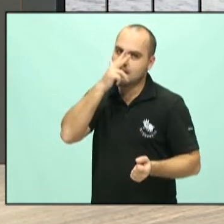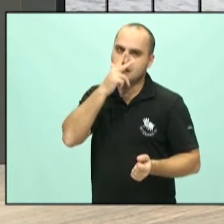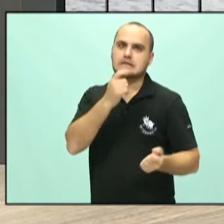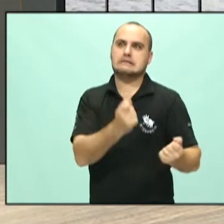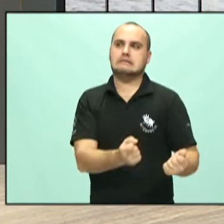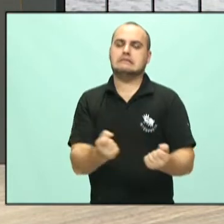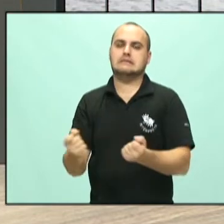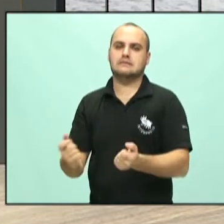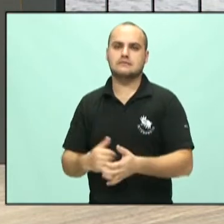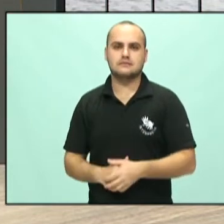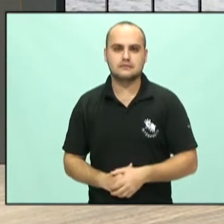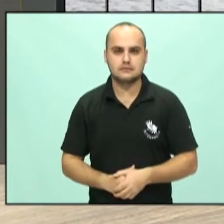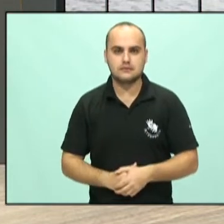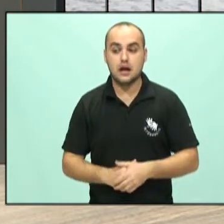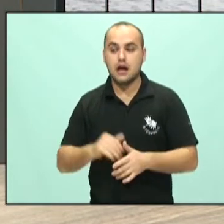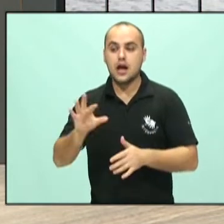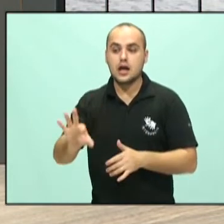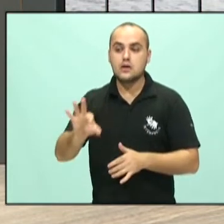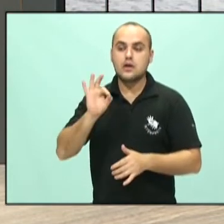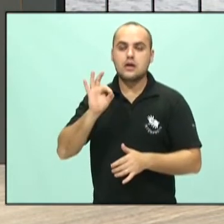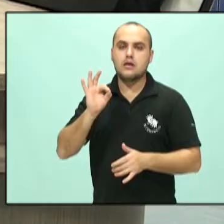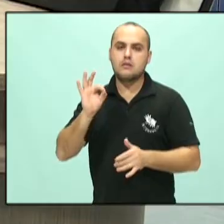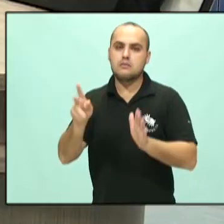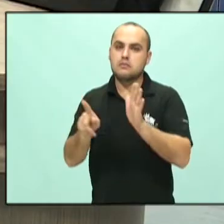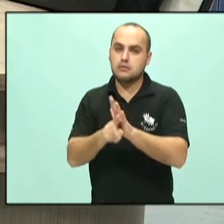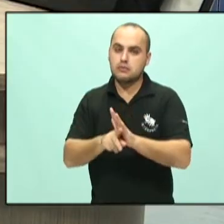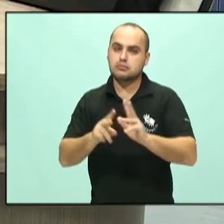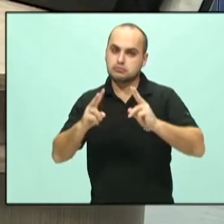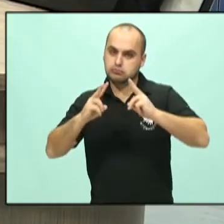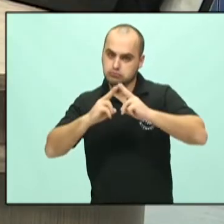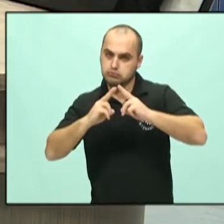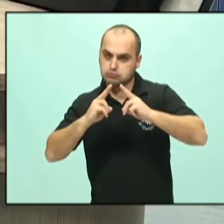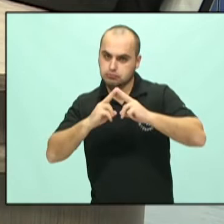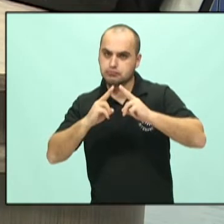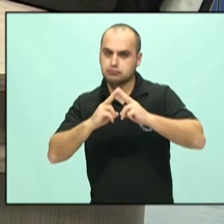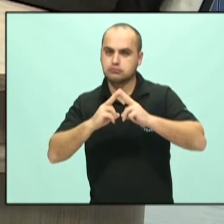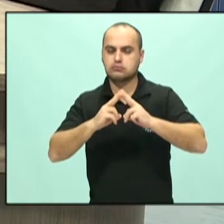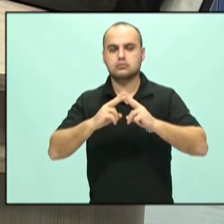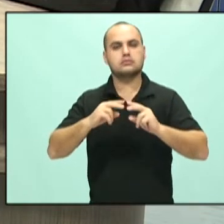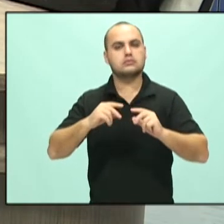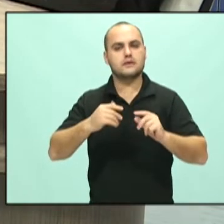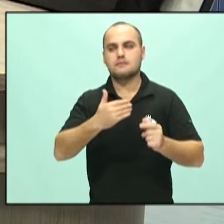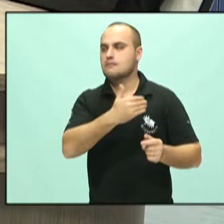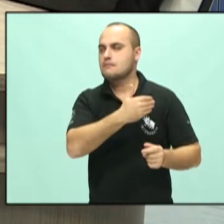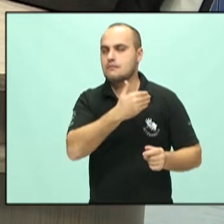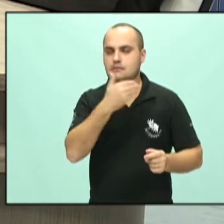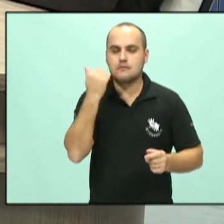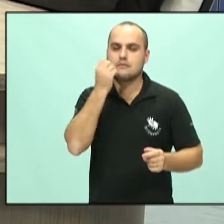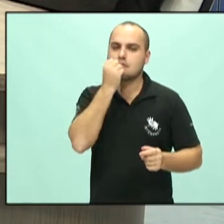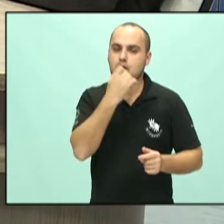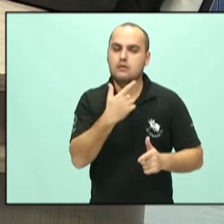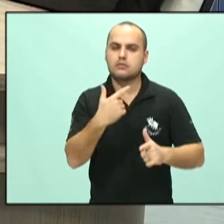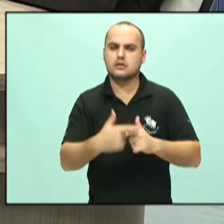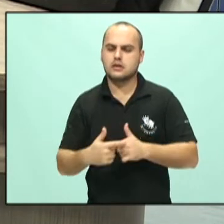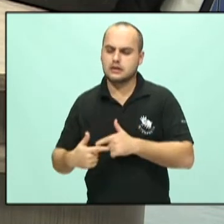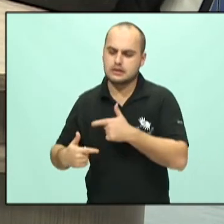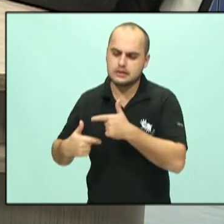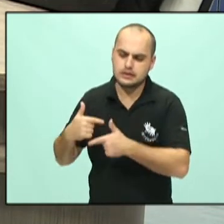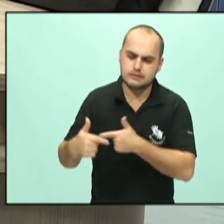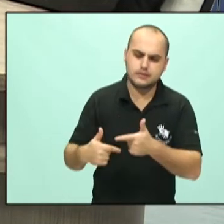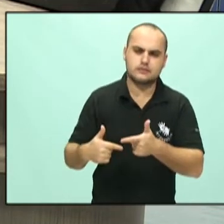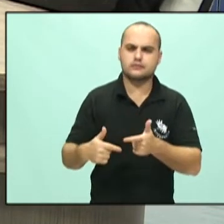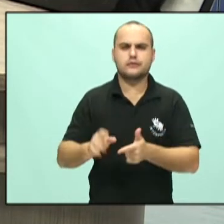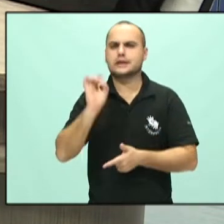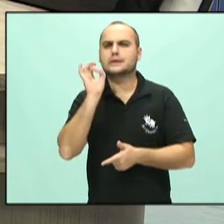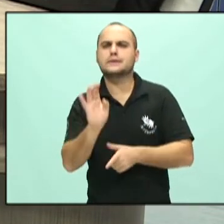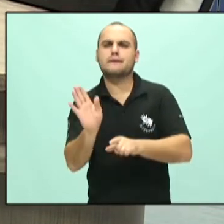e a gente optou por fazer em dupla, né, e com certeza foi a melhor coisa que a gente fez, porque tem muito trabalho para ser feito, né, além do